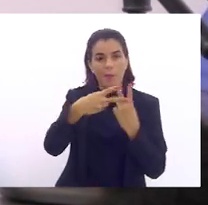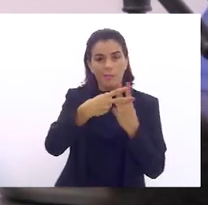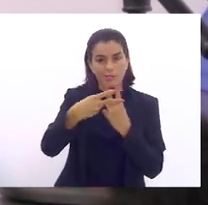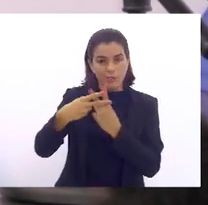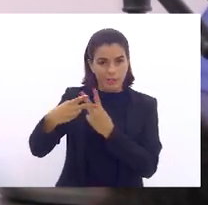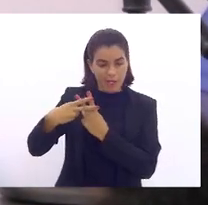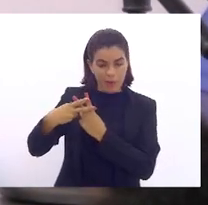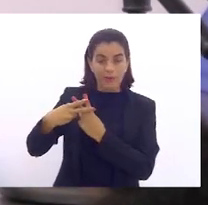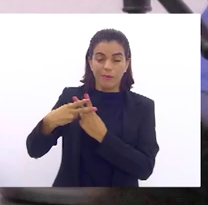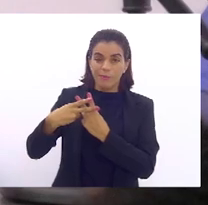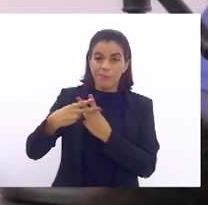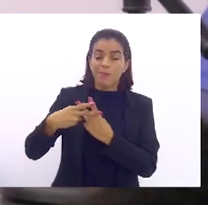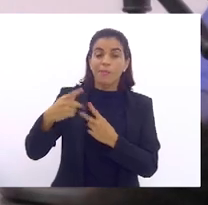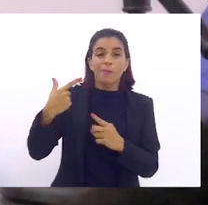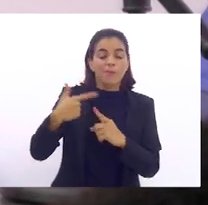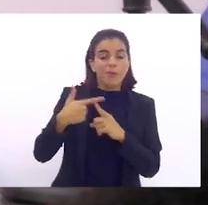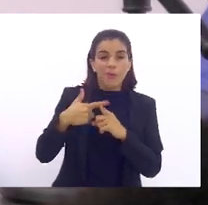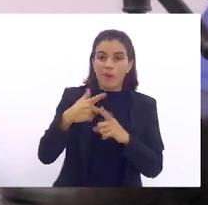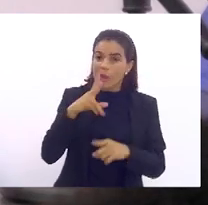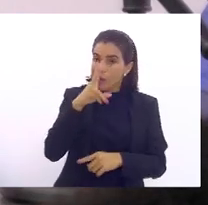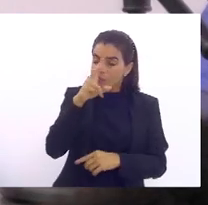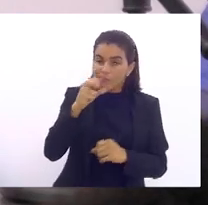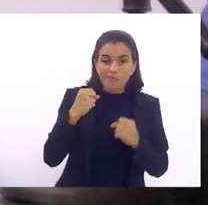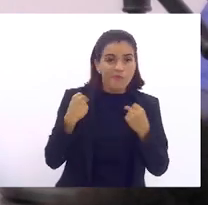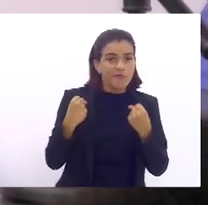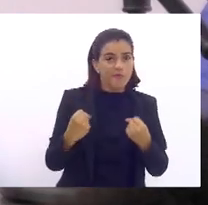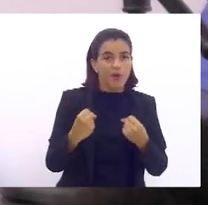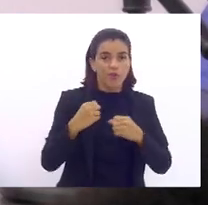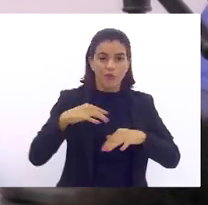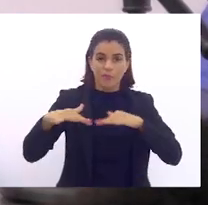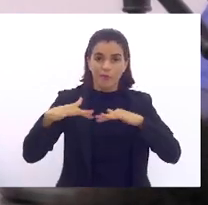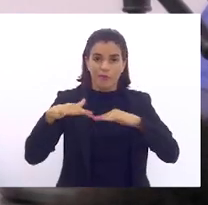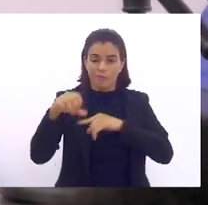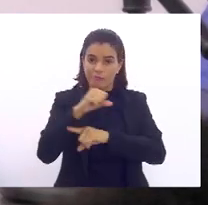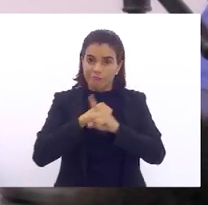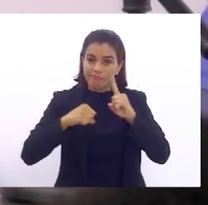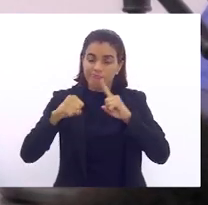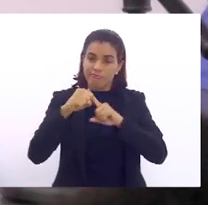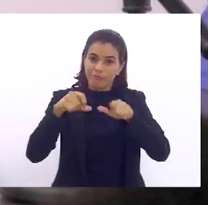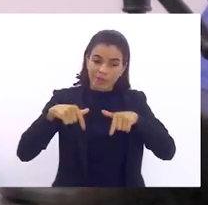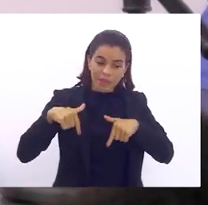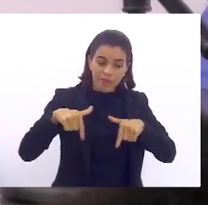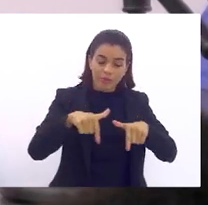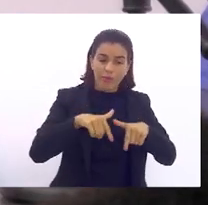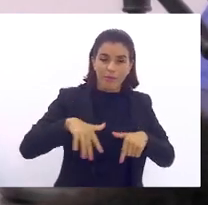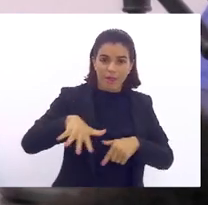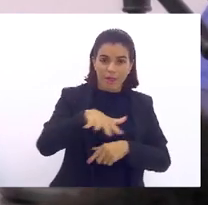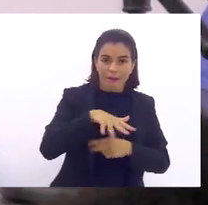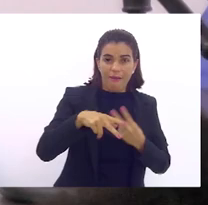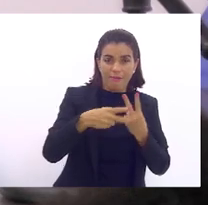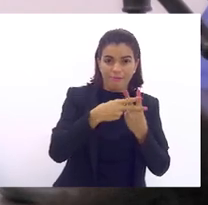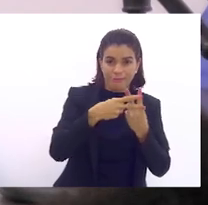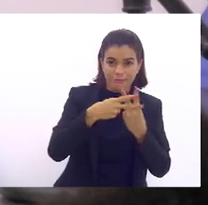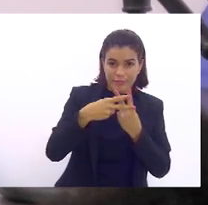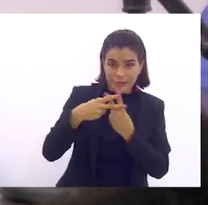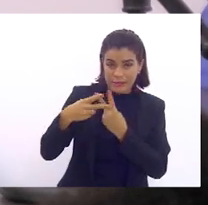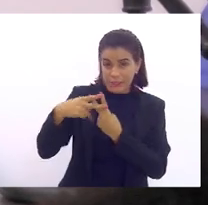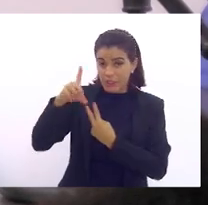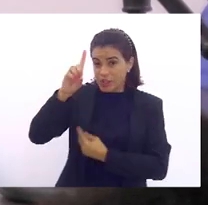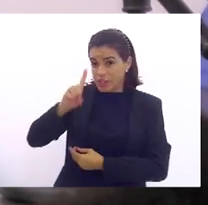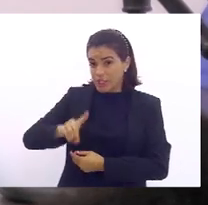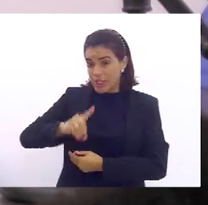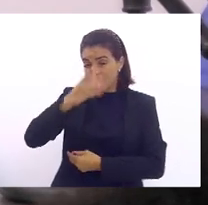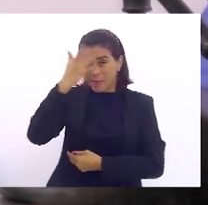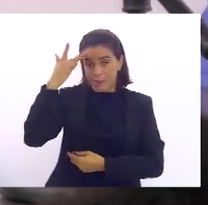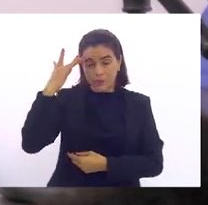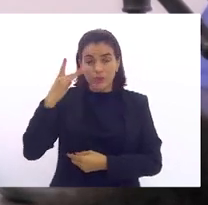Marc muito marcante muito forte do movimento social que atua nessa área né nos direitos das pessoas privadas